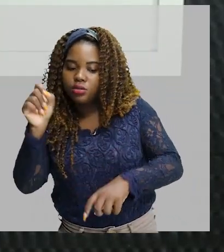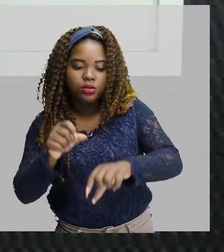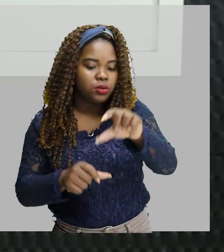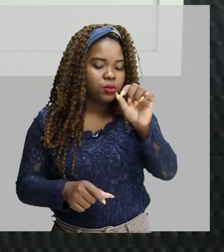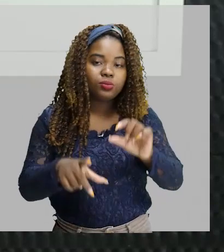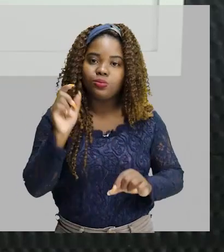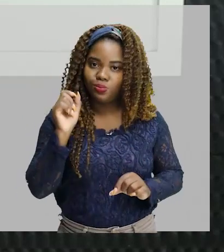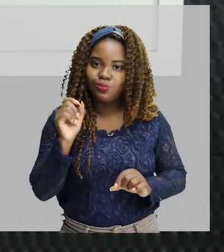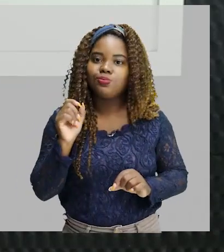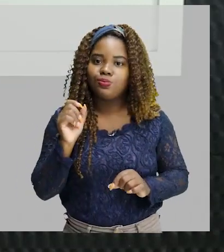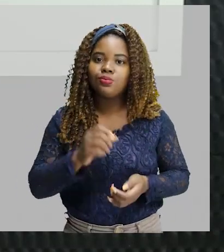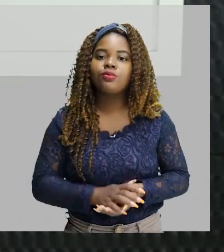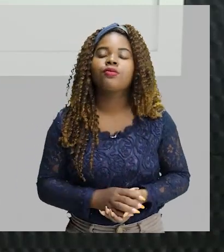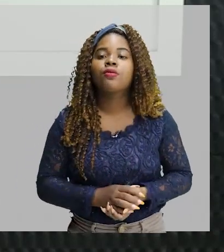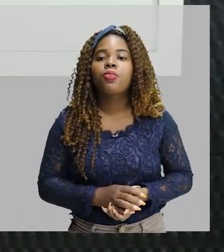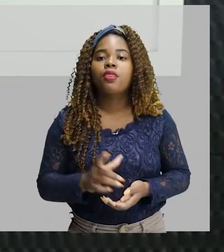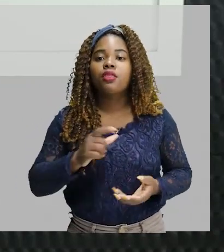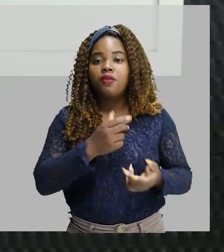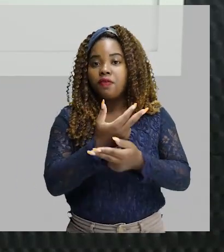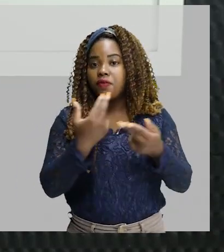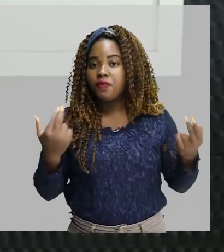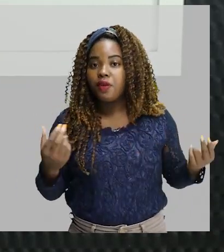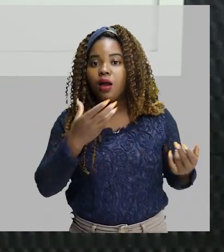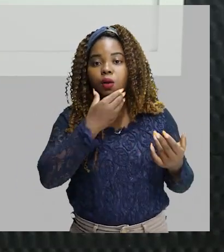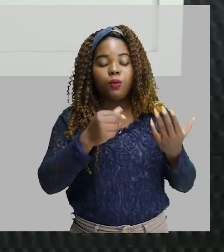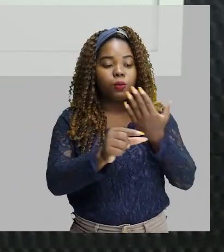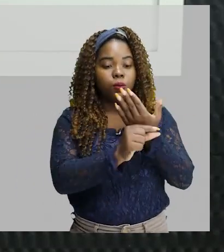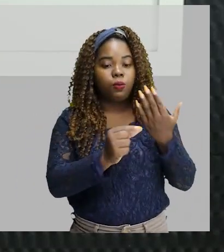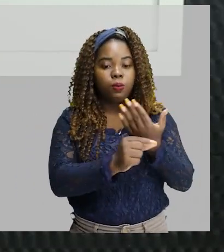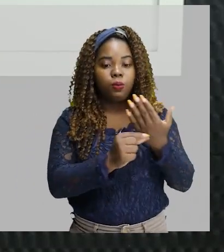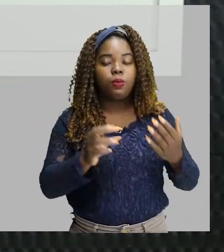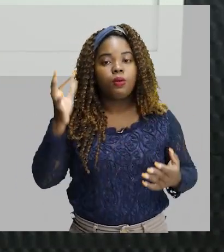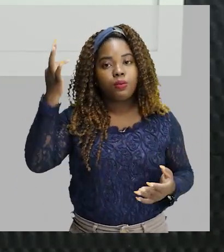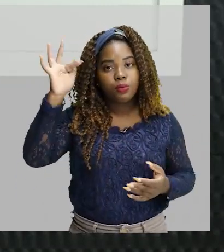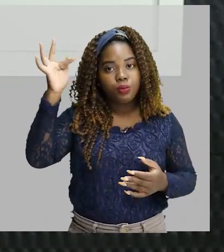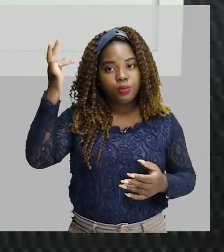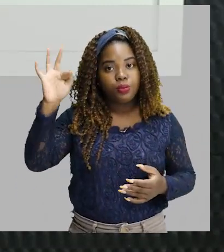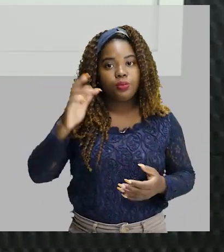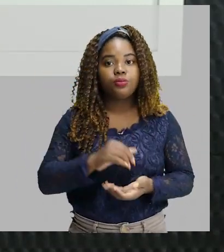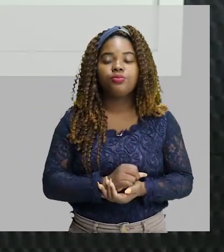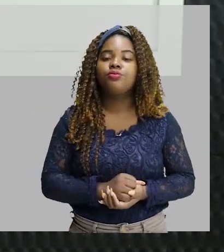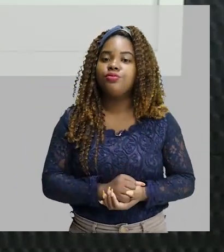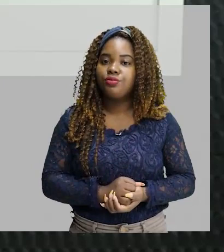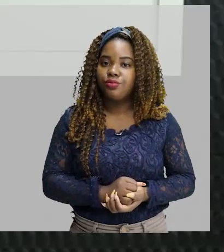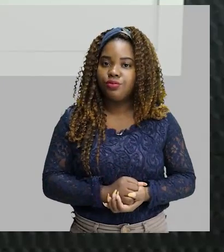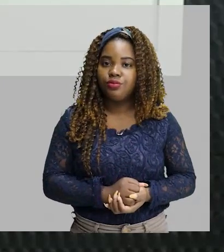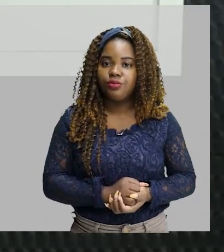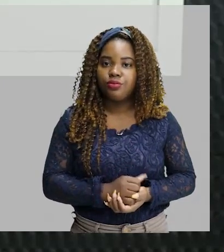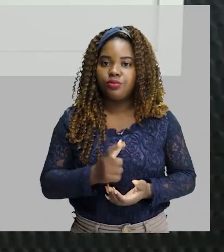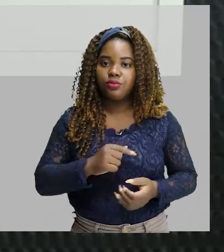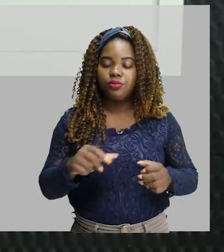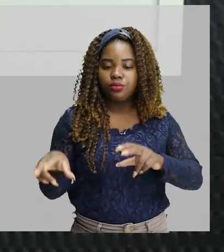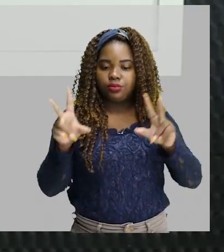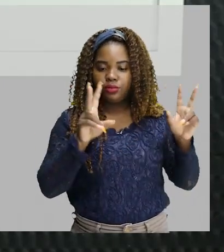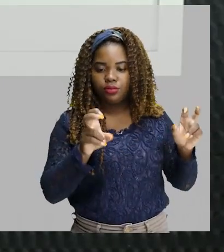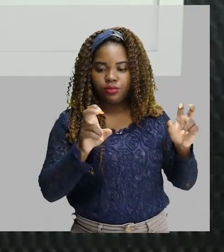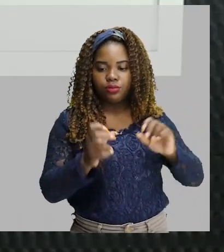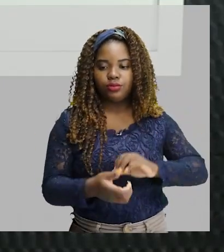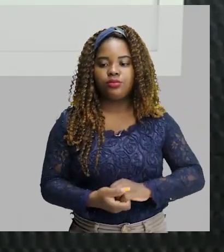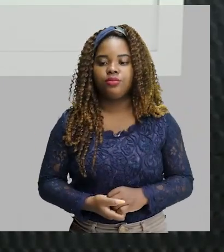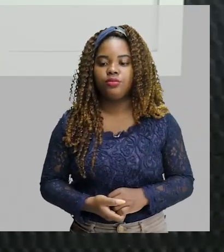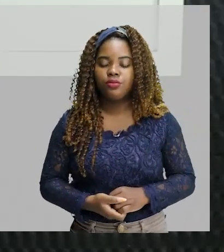autores que vai falar sobre estes temas. Tá? Sem dúvida